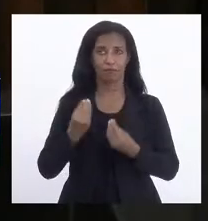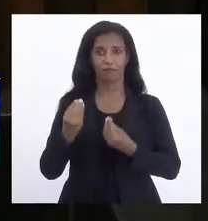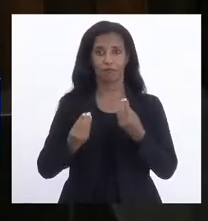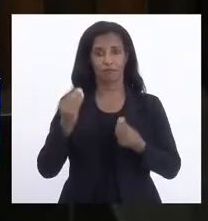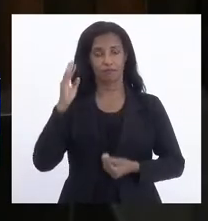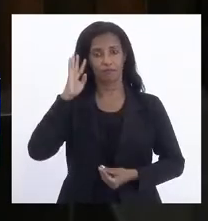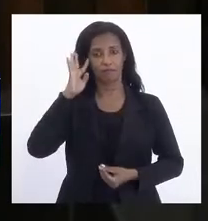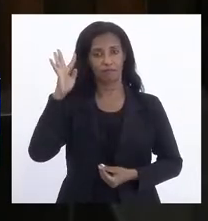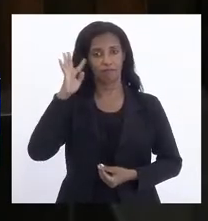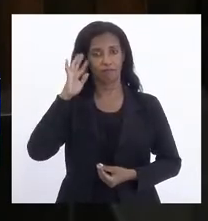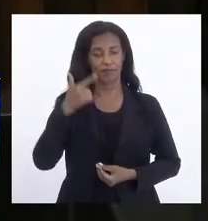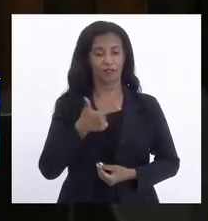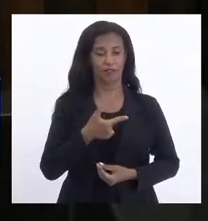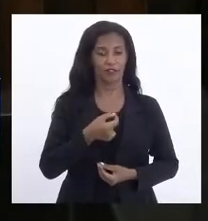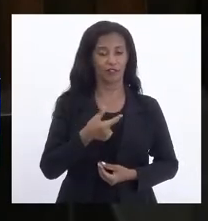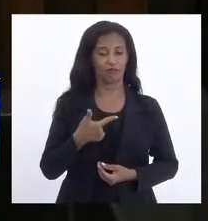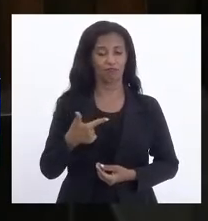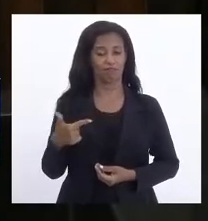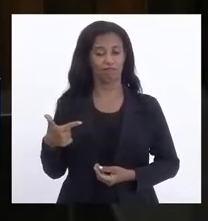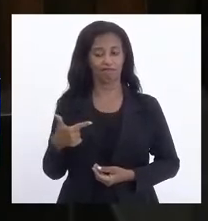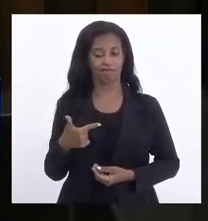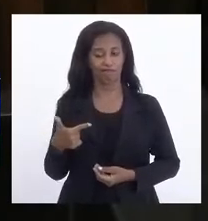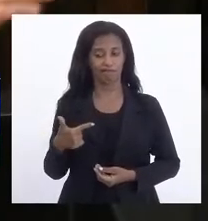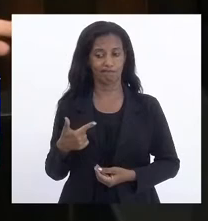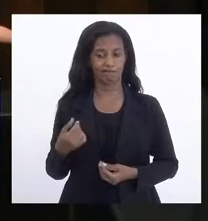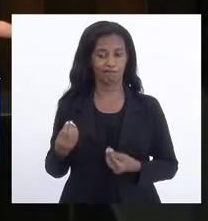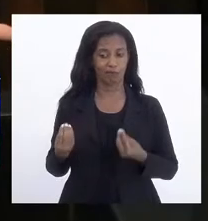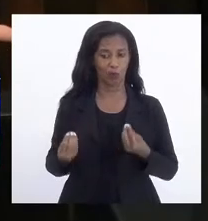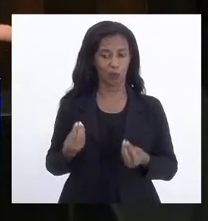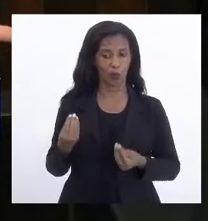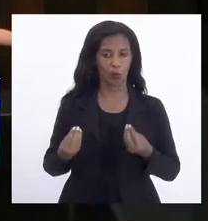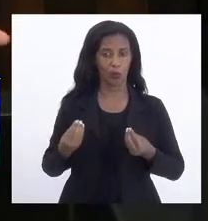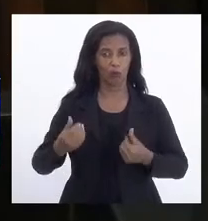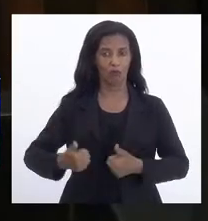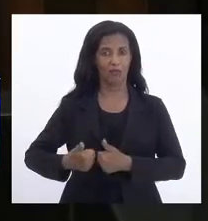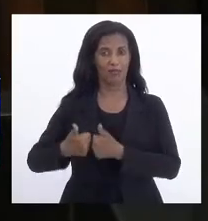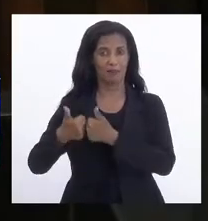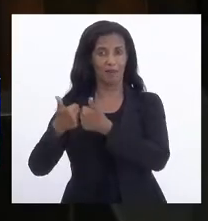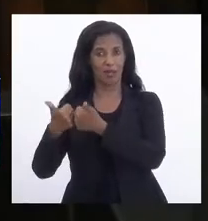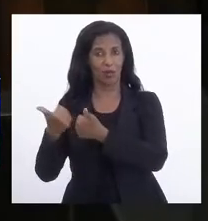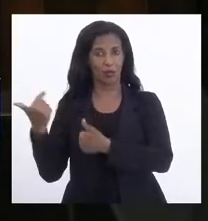que o ano de 22 possa ser melhor que esse.